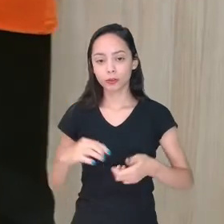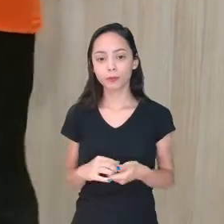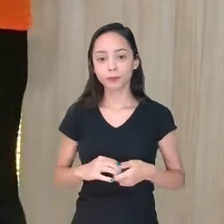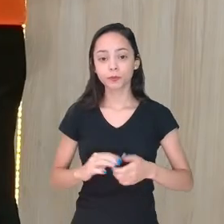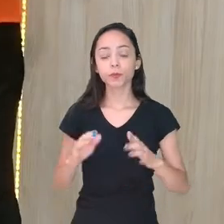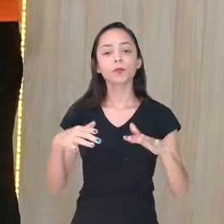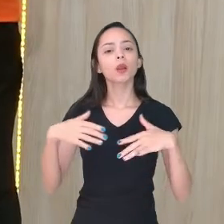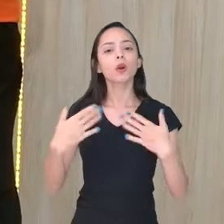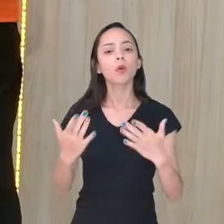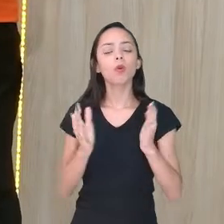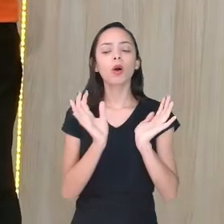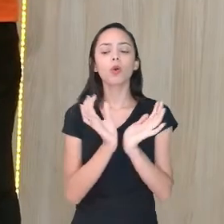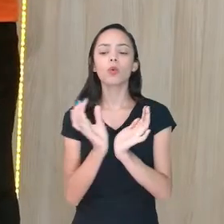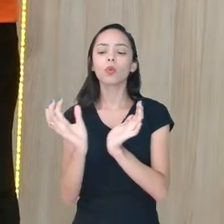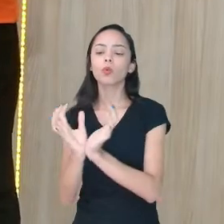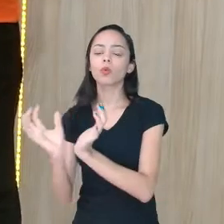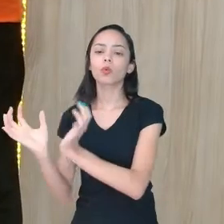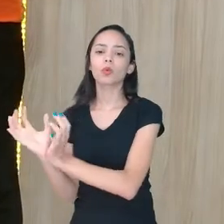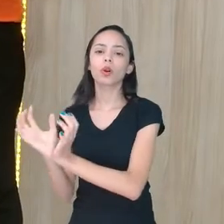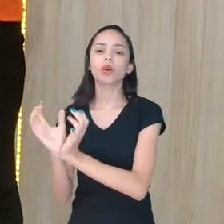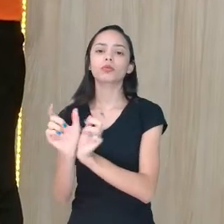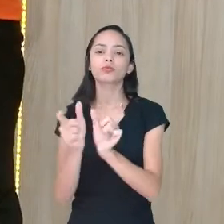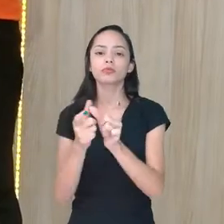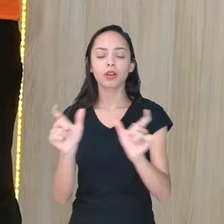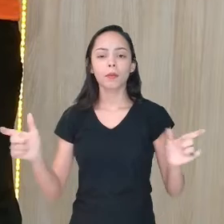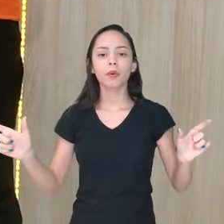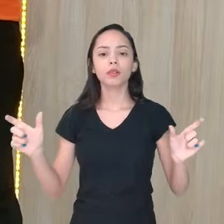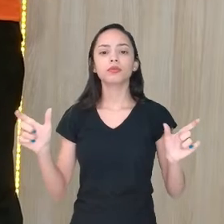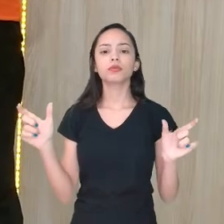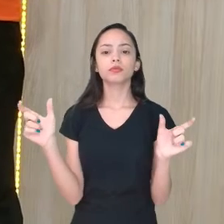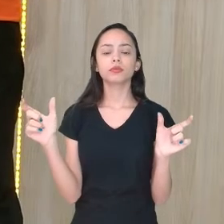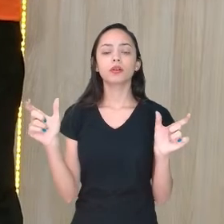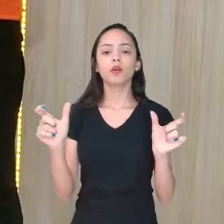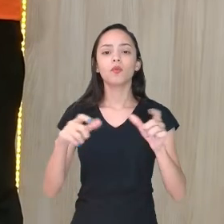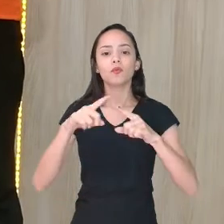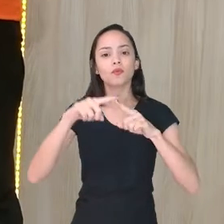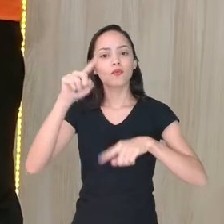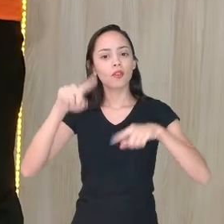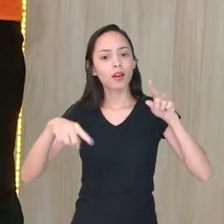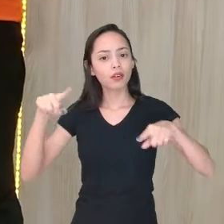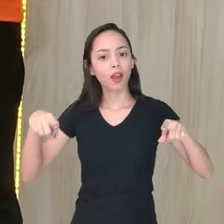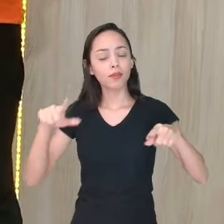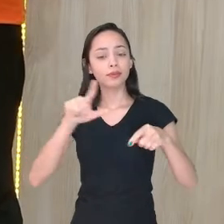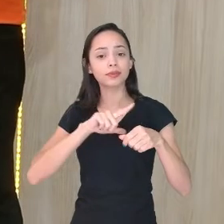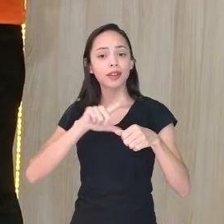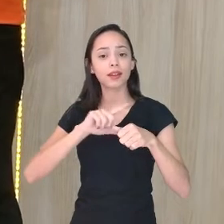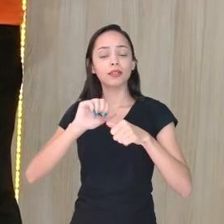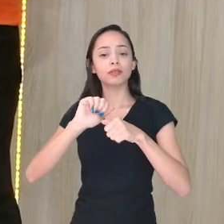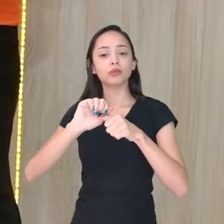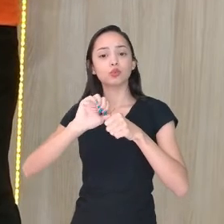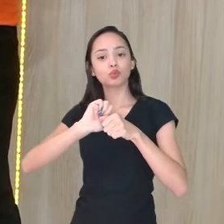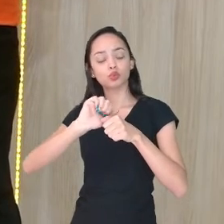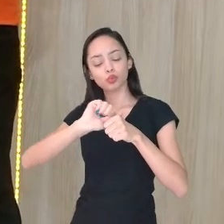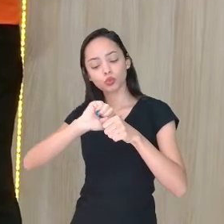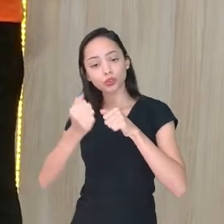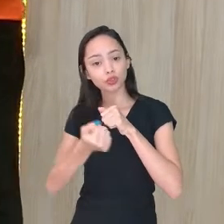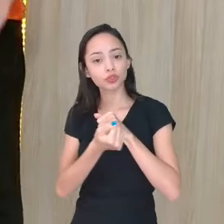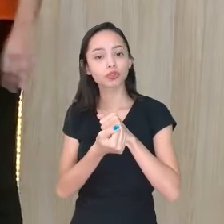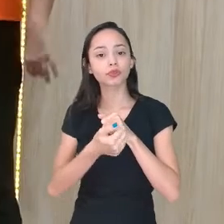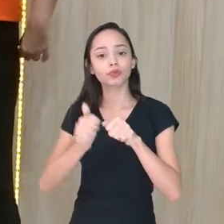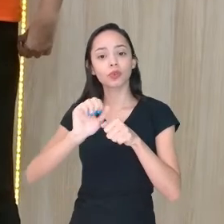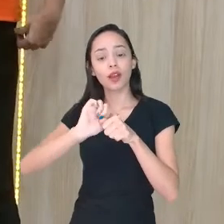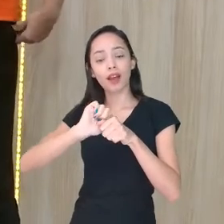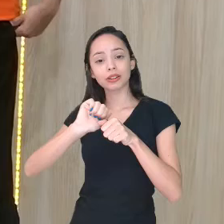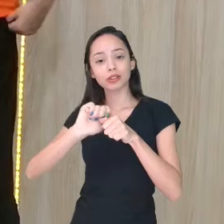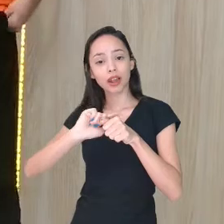são as classes gramaticais variáveis? A gente tem o substantivo, a gente tem o adjetivo, a gente tem o numeral,